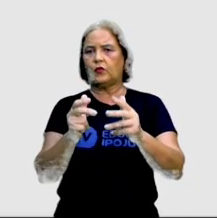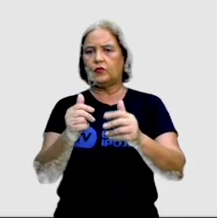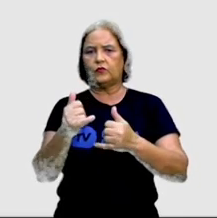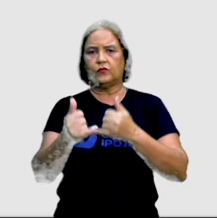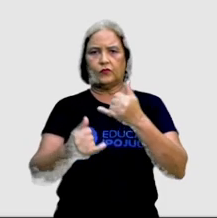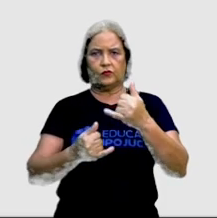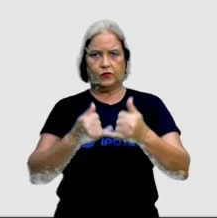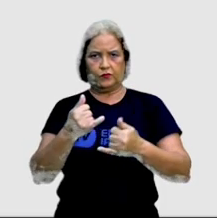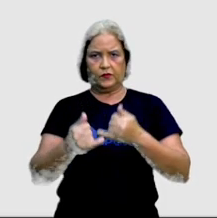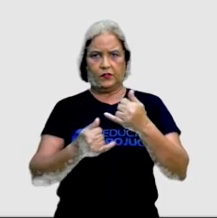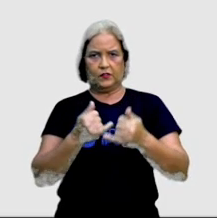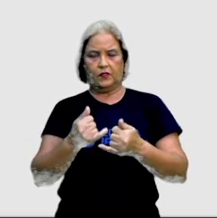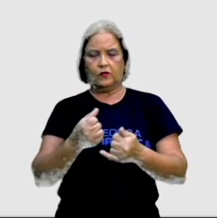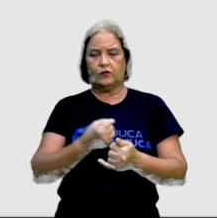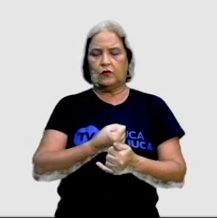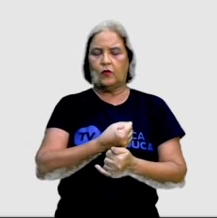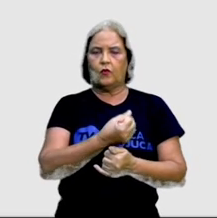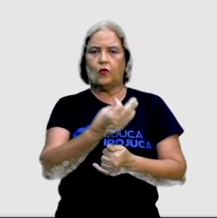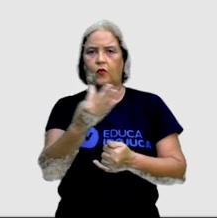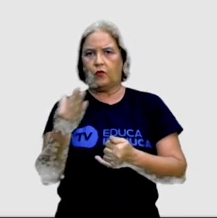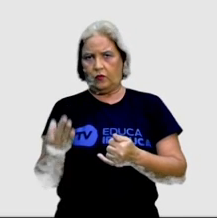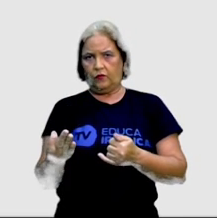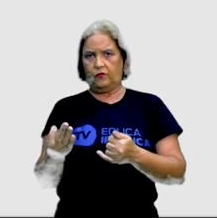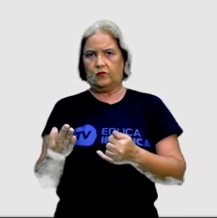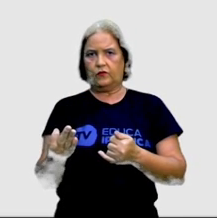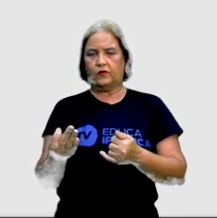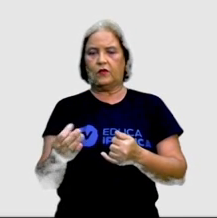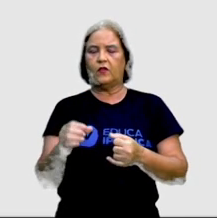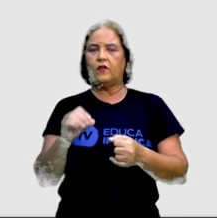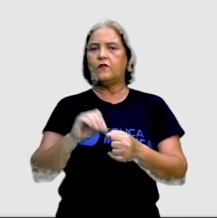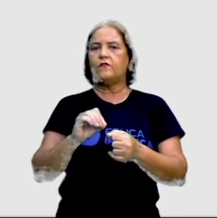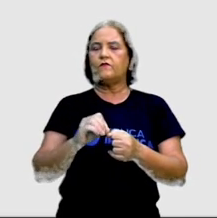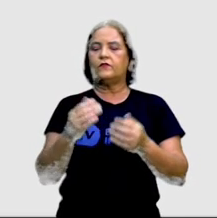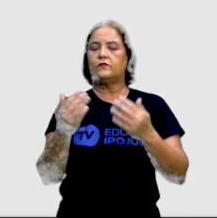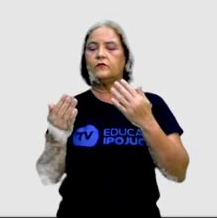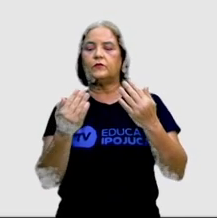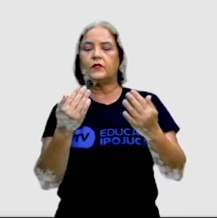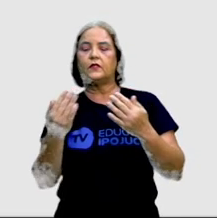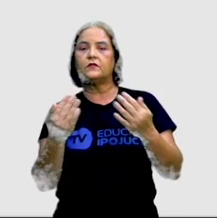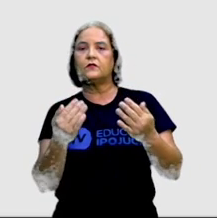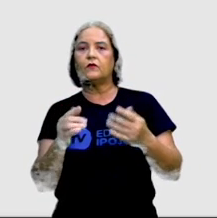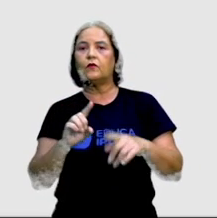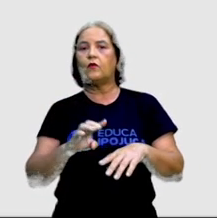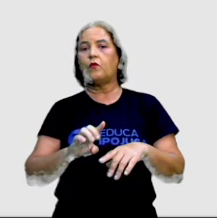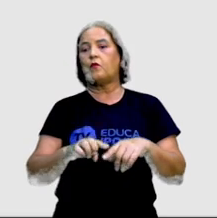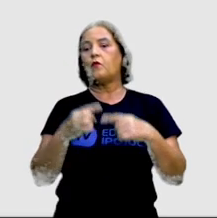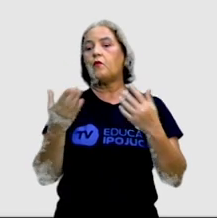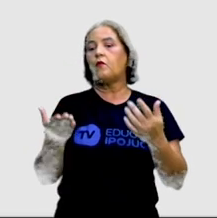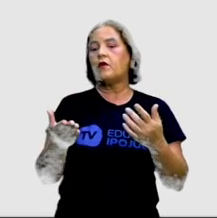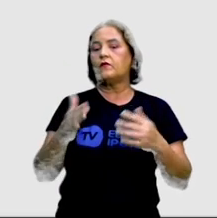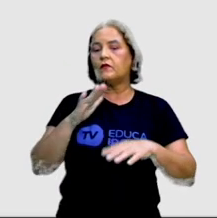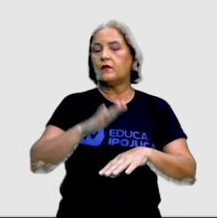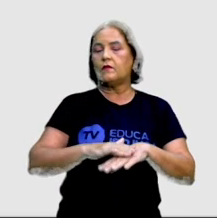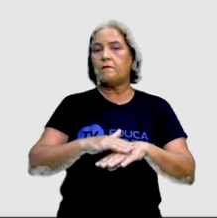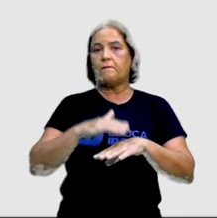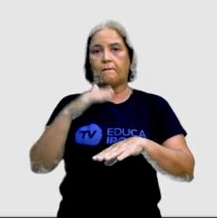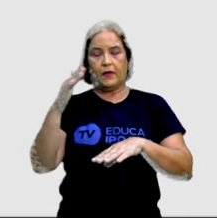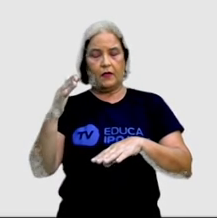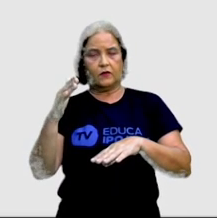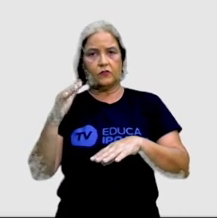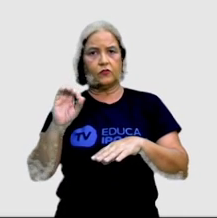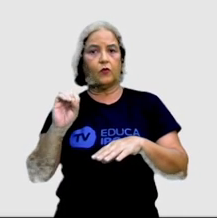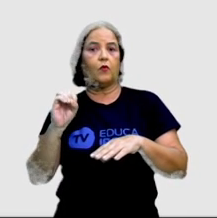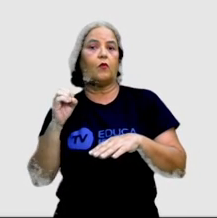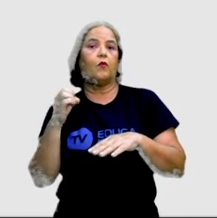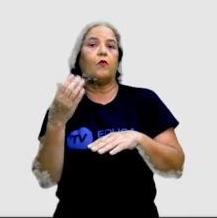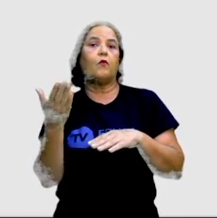brinquedos conte e faça as comparações quase brinquedos vocês tem mais quais brinquedos